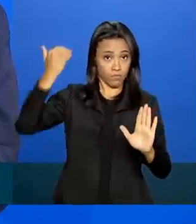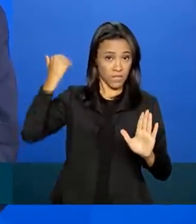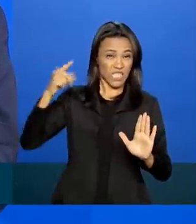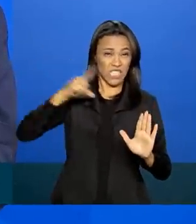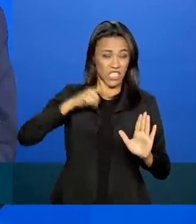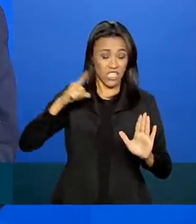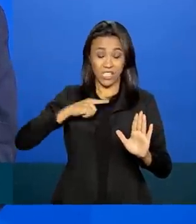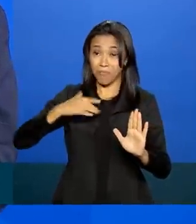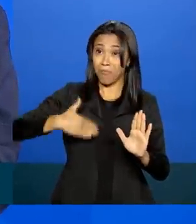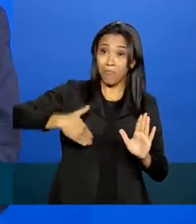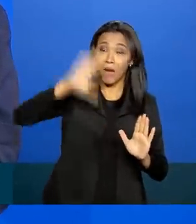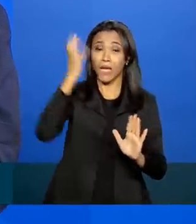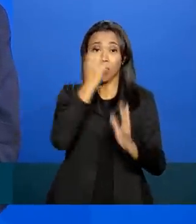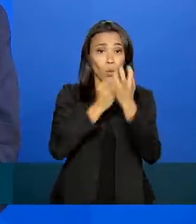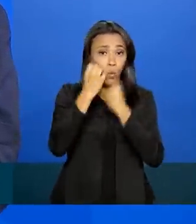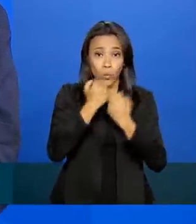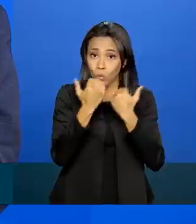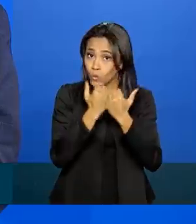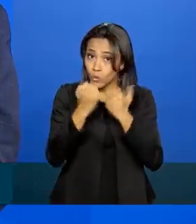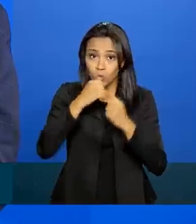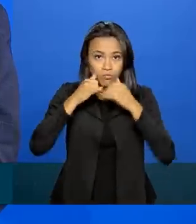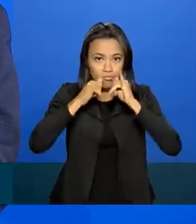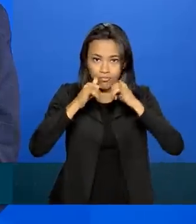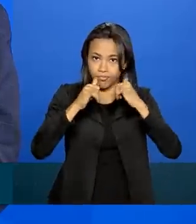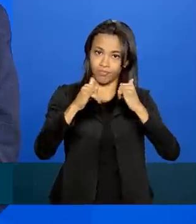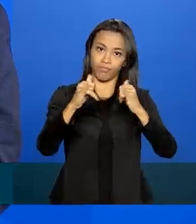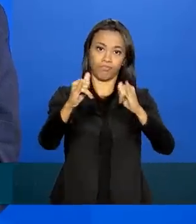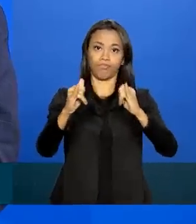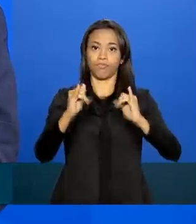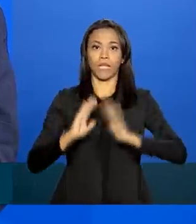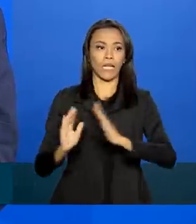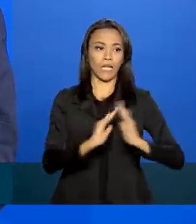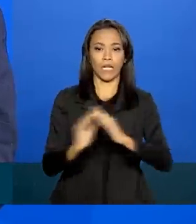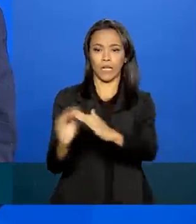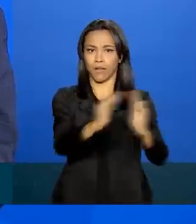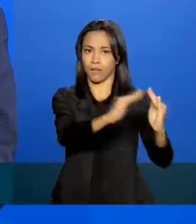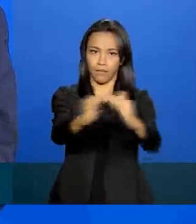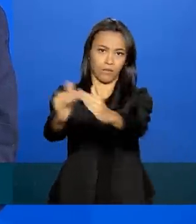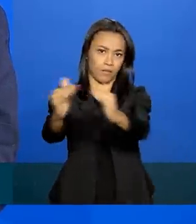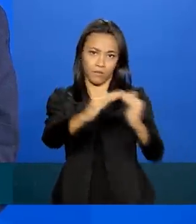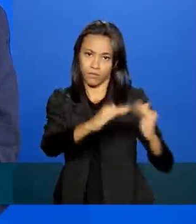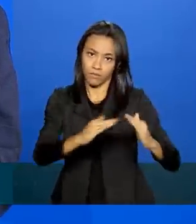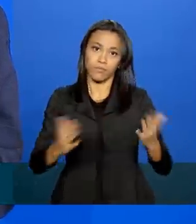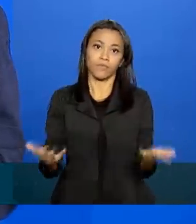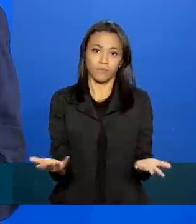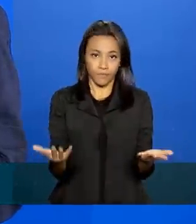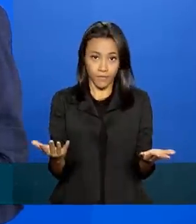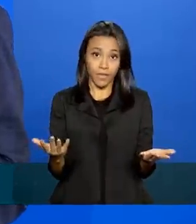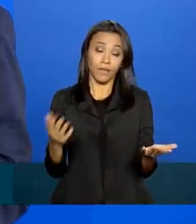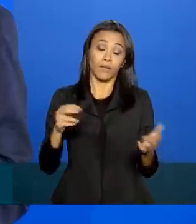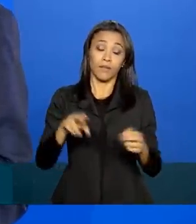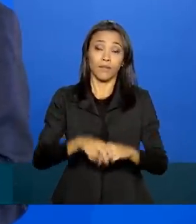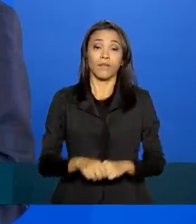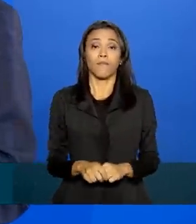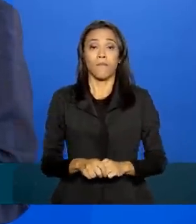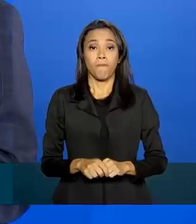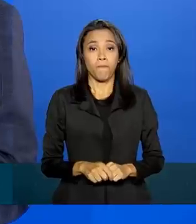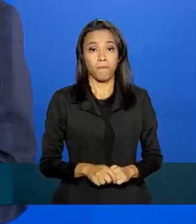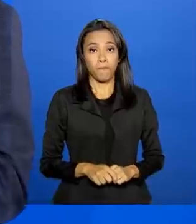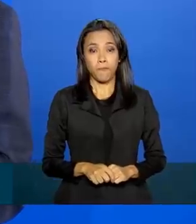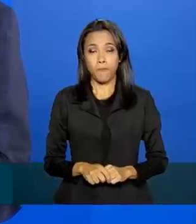pico de consumo sendo dessa forma o mecanismo benéfico para os consumidores